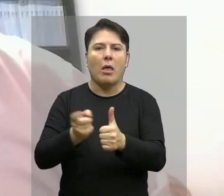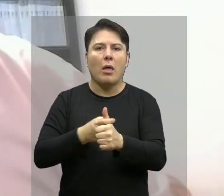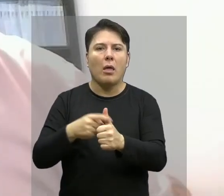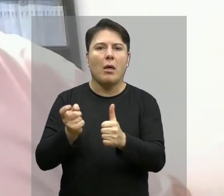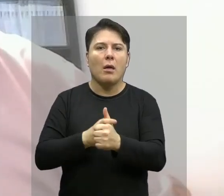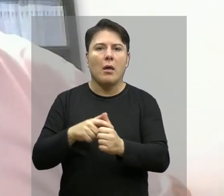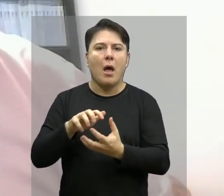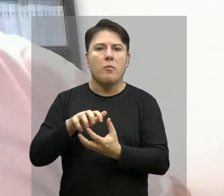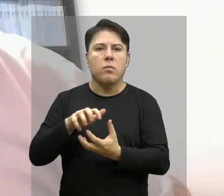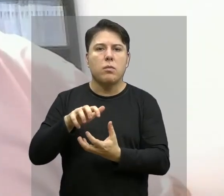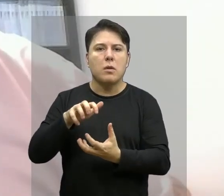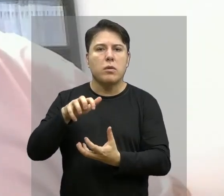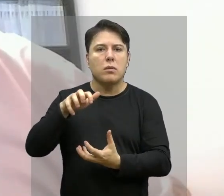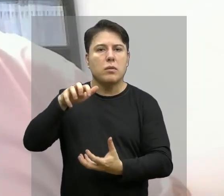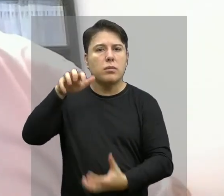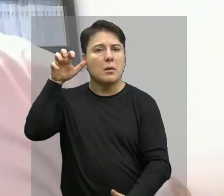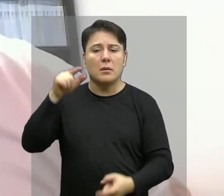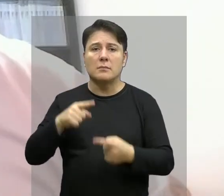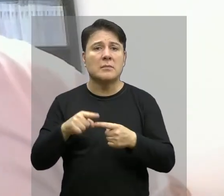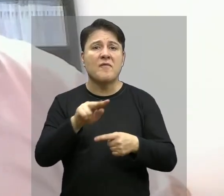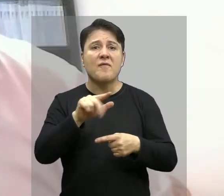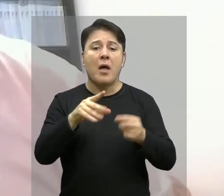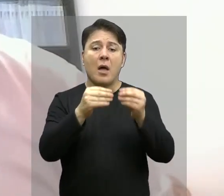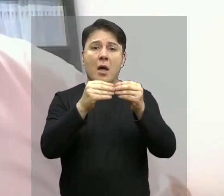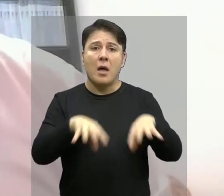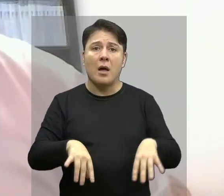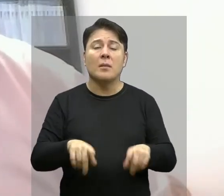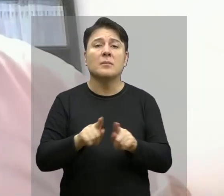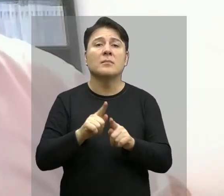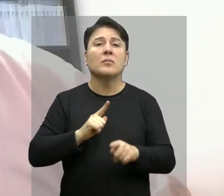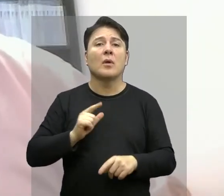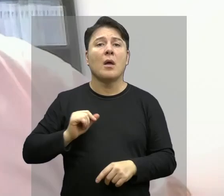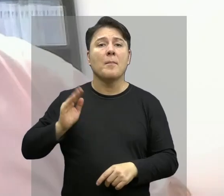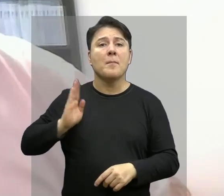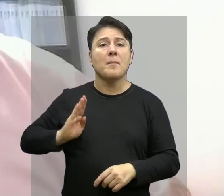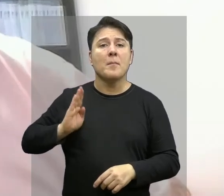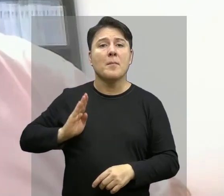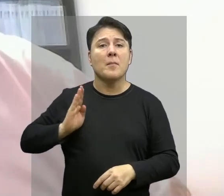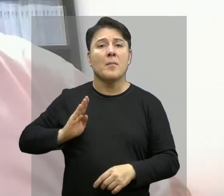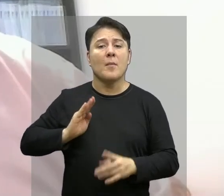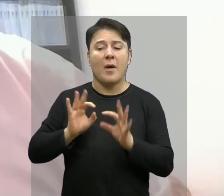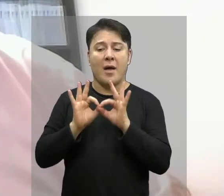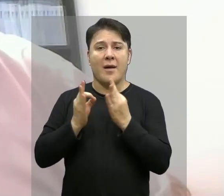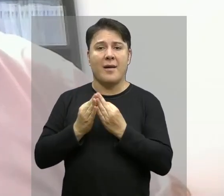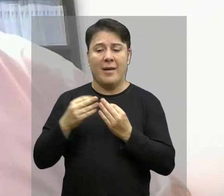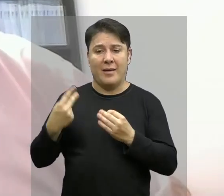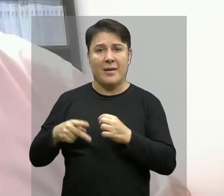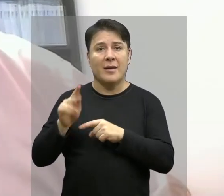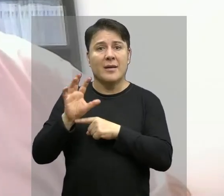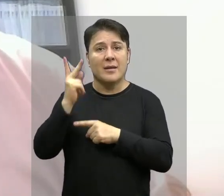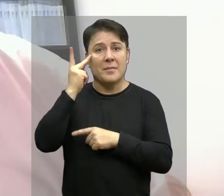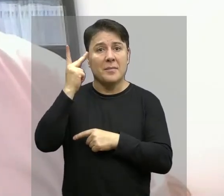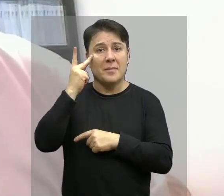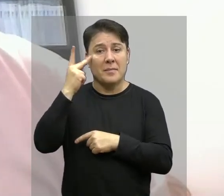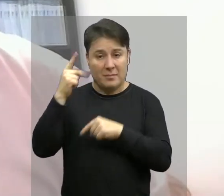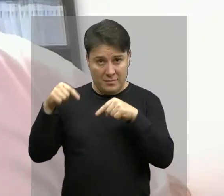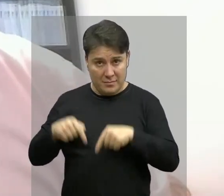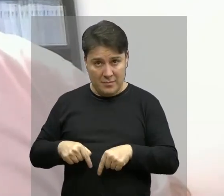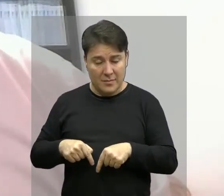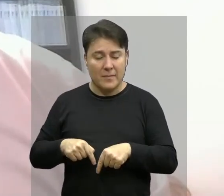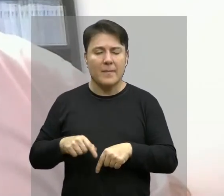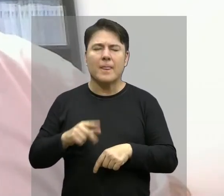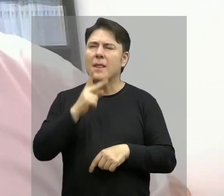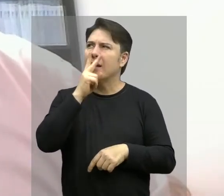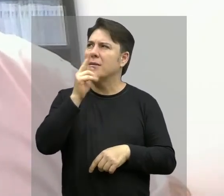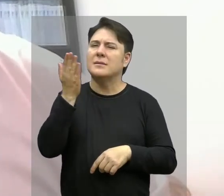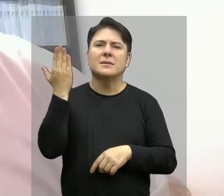o quanto isso está prejudicando. Olha o Bolsa Família. Inclusive, o Estado de São Paulo, o jornal Estado de São Paulo, se